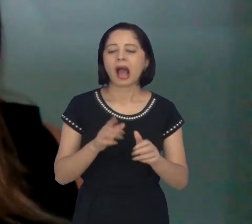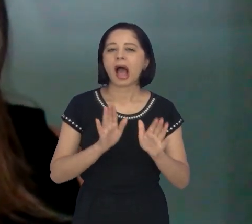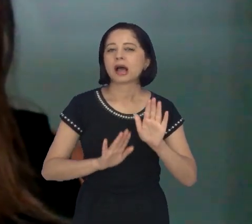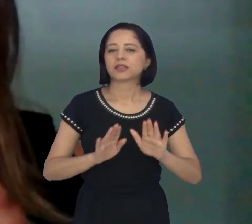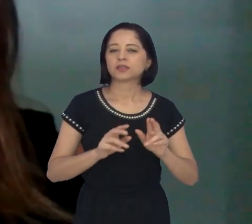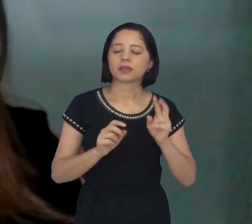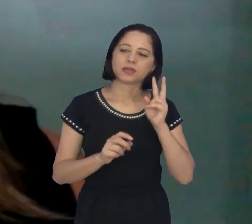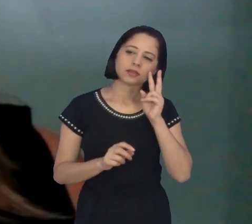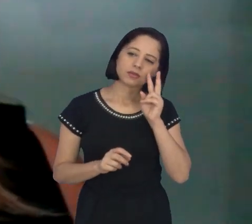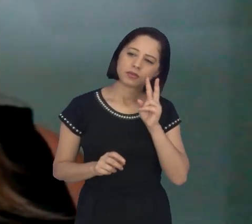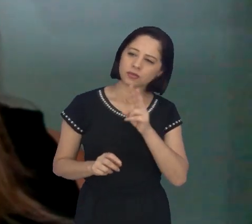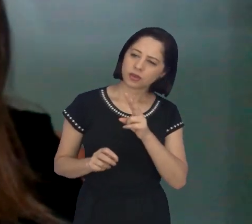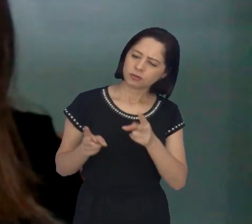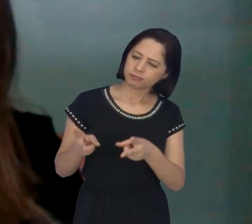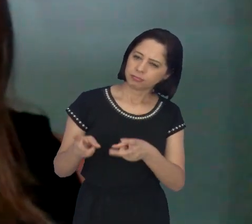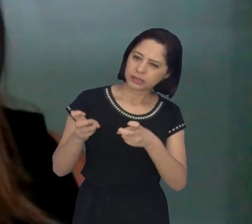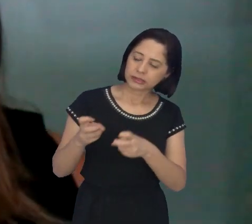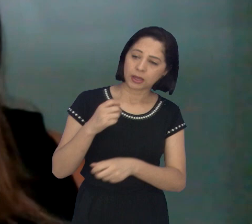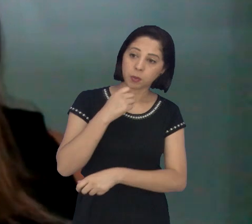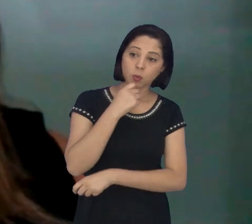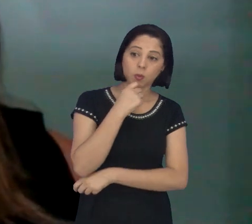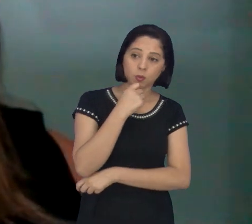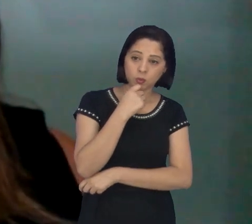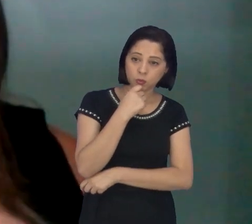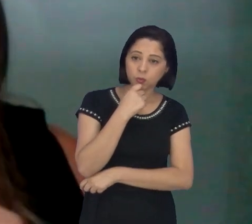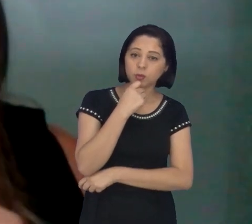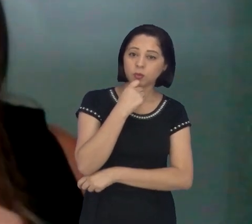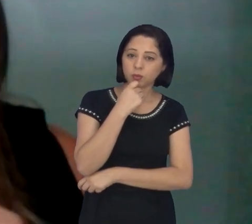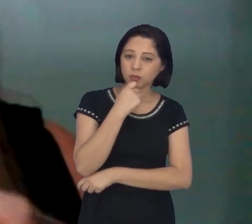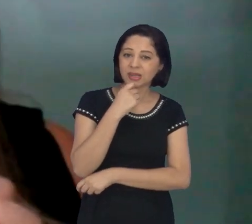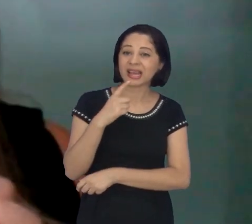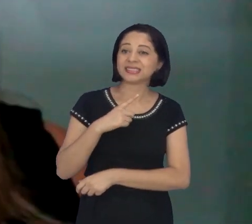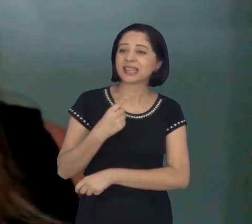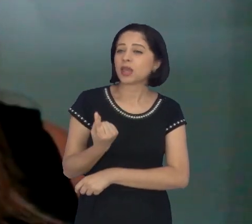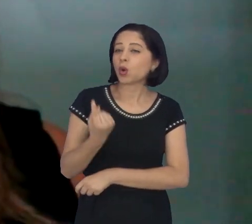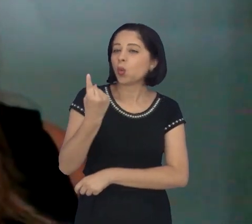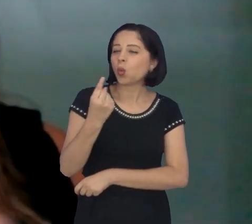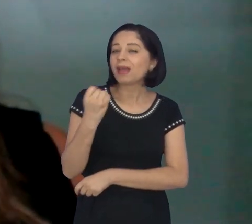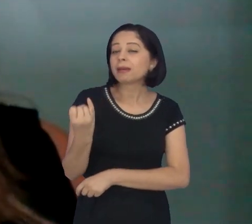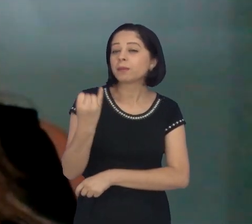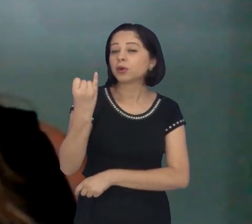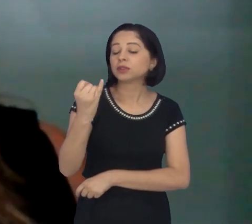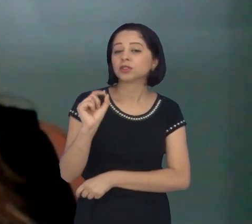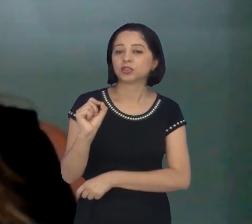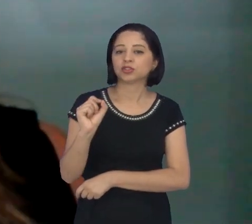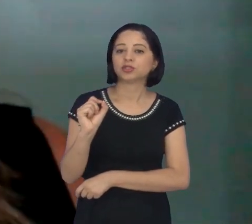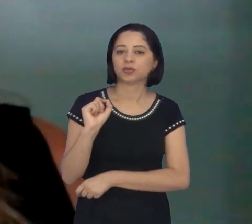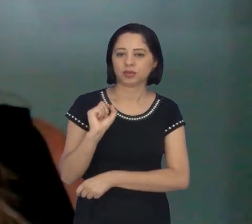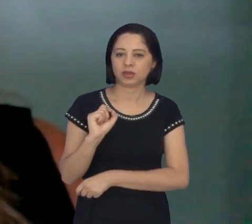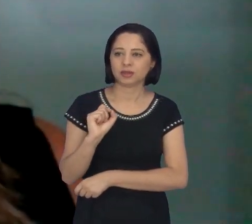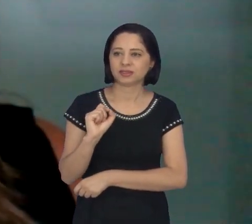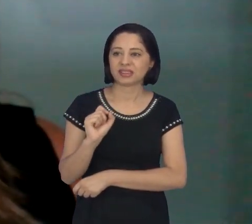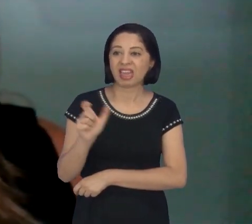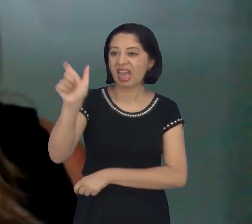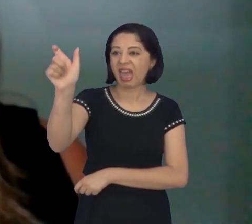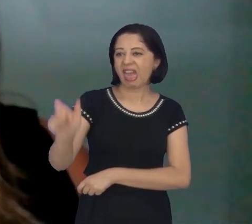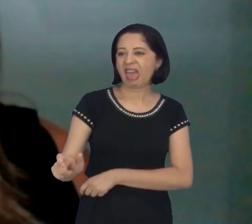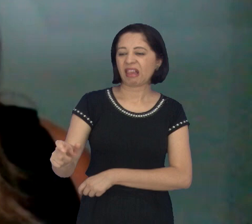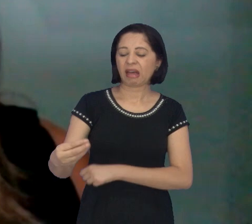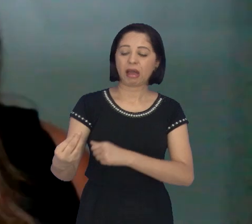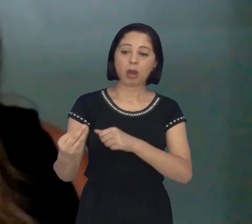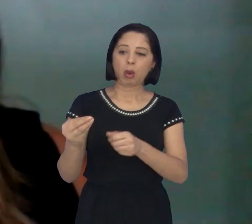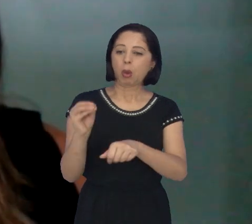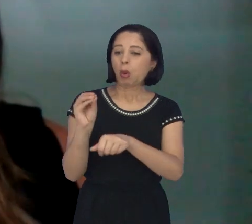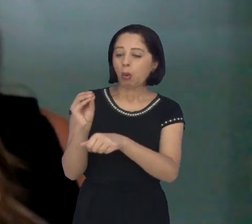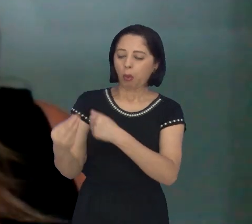e analisar esse histórico da mulher, tem um fator também muito importante que é a falta do autocuidado.